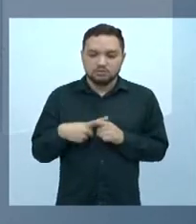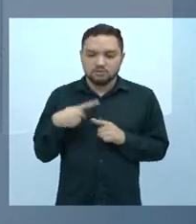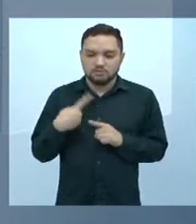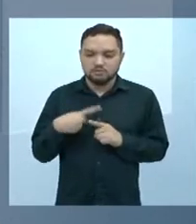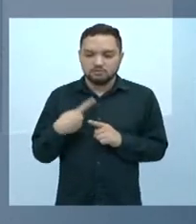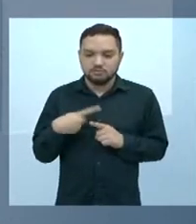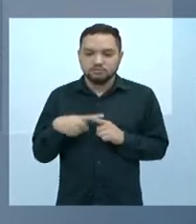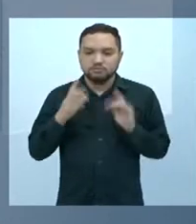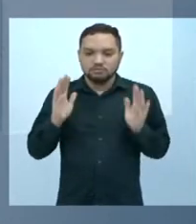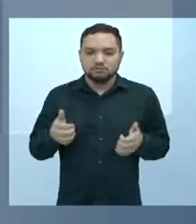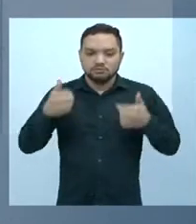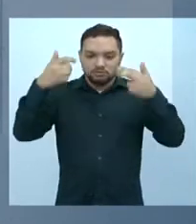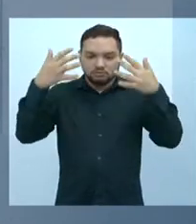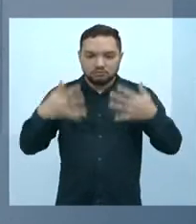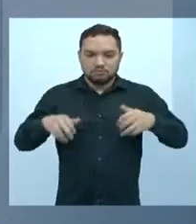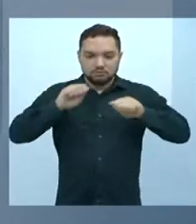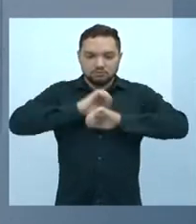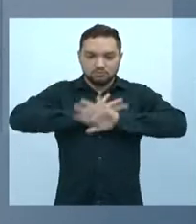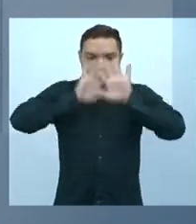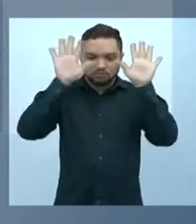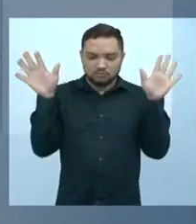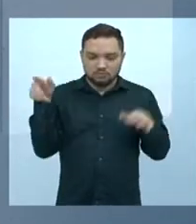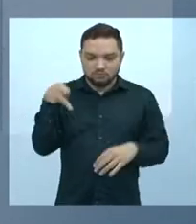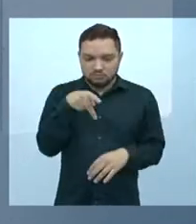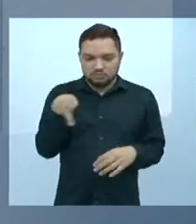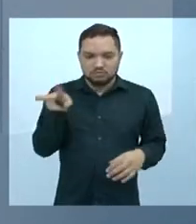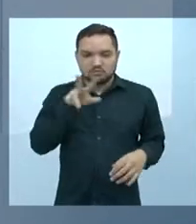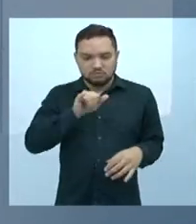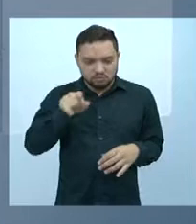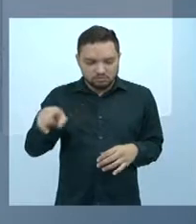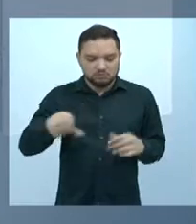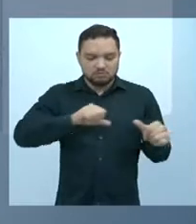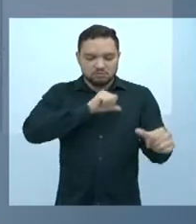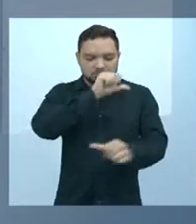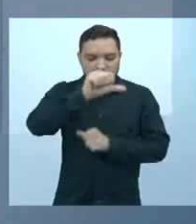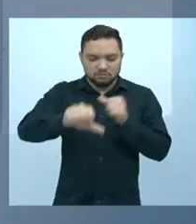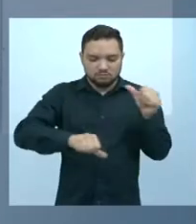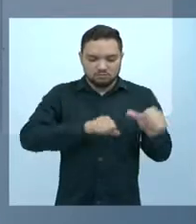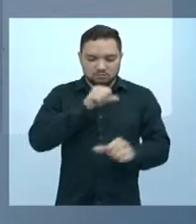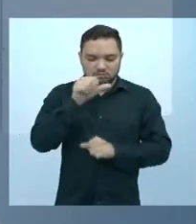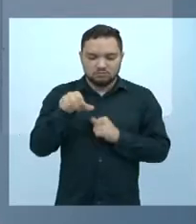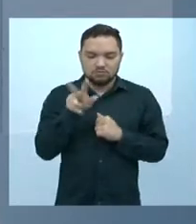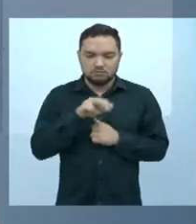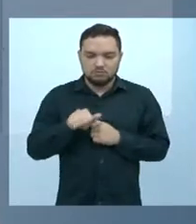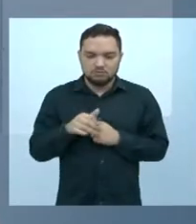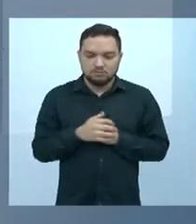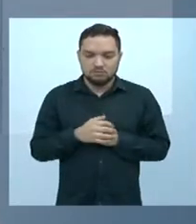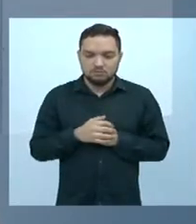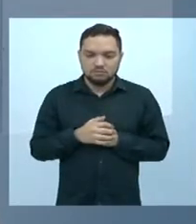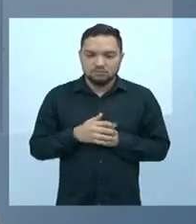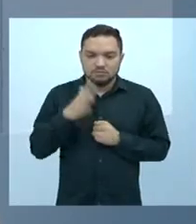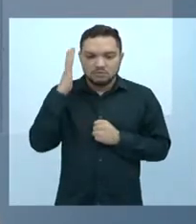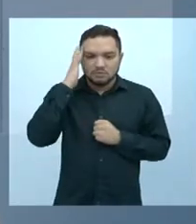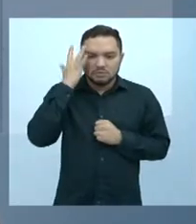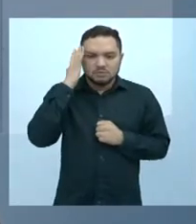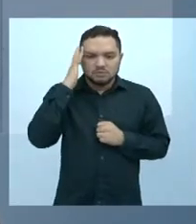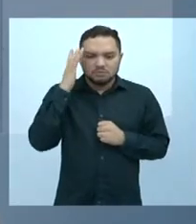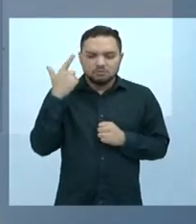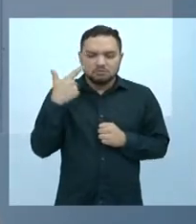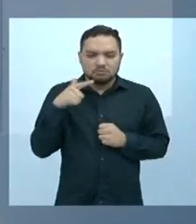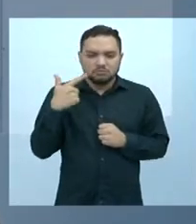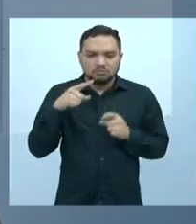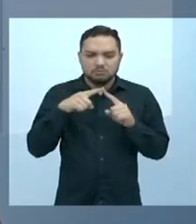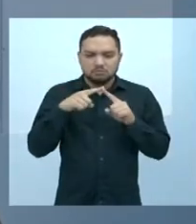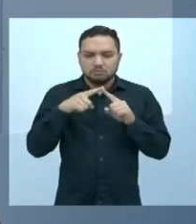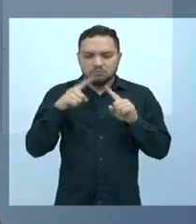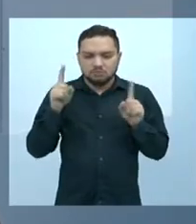ele deixa bem claro que será um presidente reformador. Apesar de que eu já conversei com você, que eu acho que ele não tem um projeto